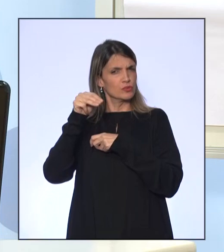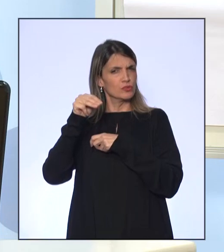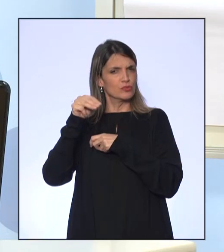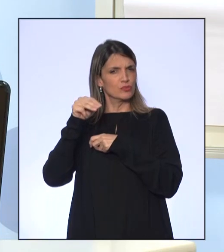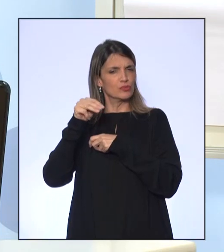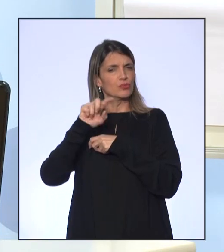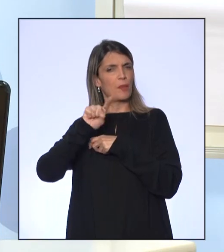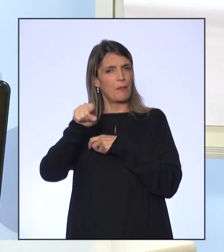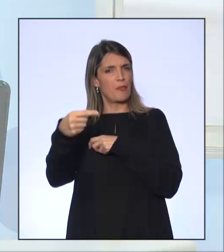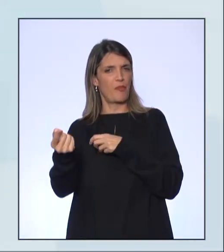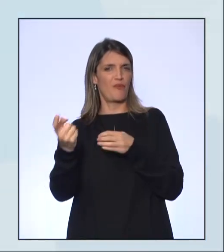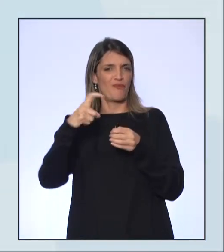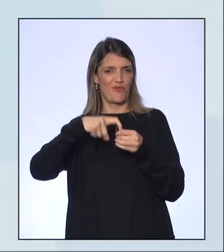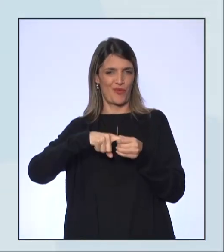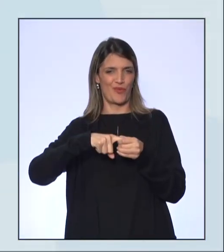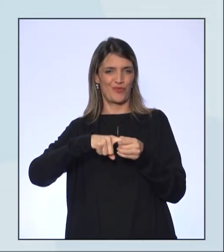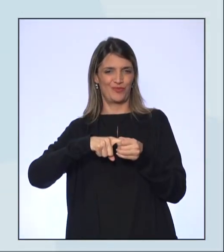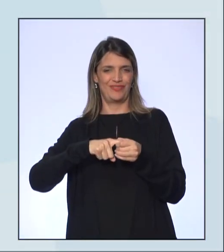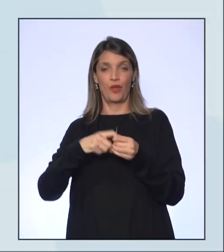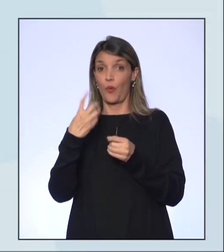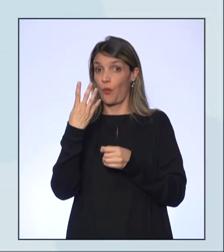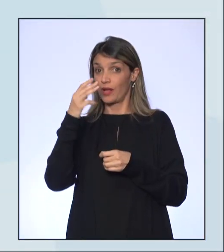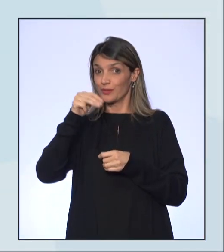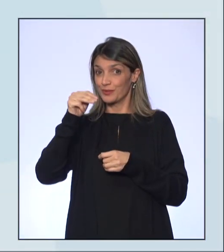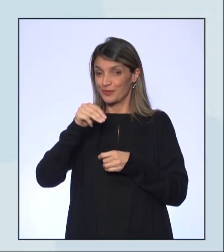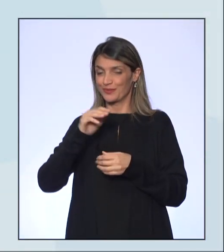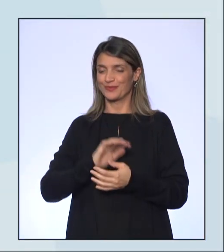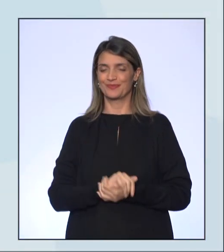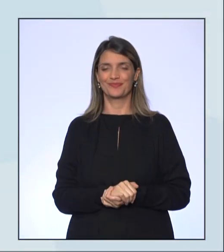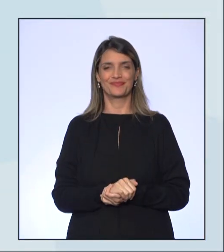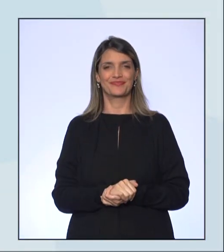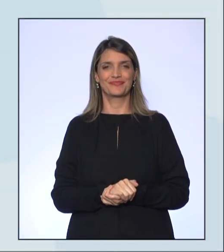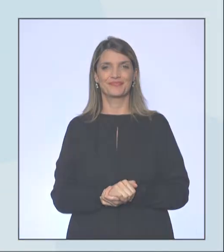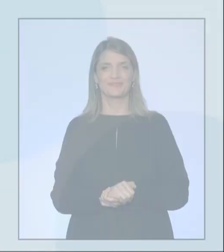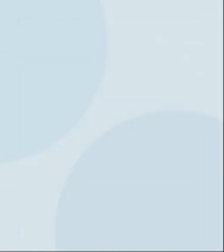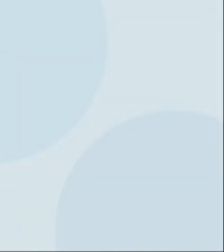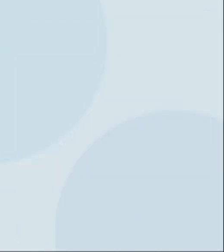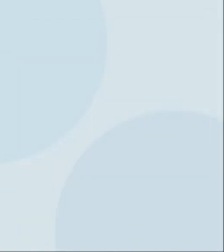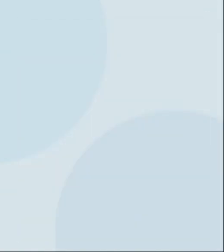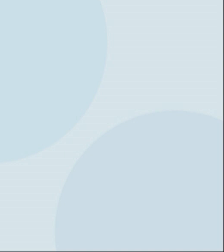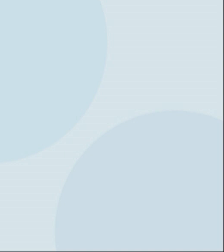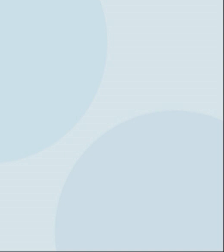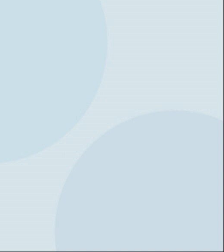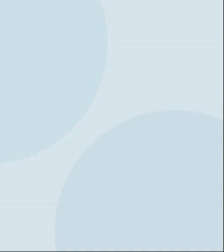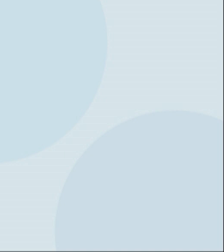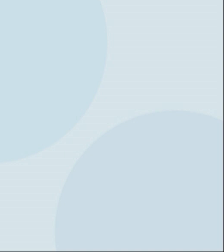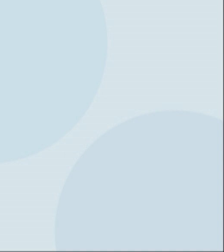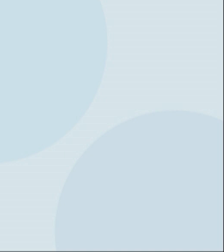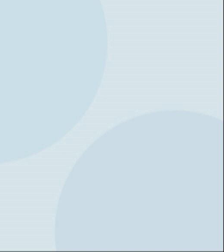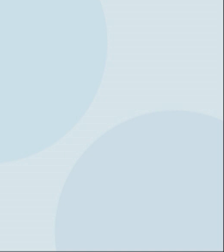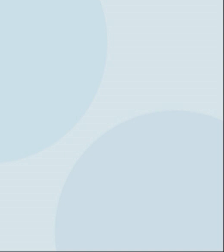para vocês a gente retorna com as respostas tá bom quatro minutinhos a gente retorna e